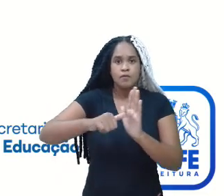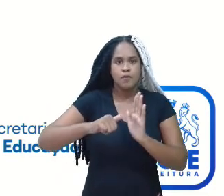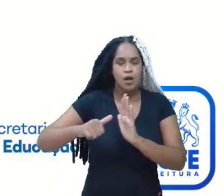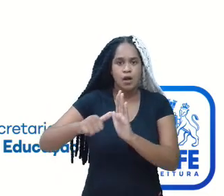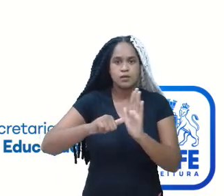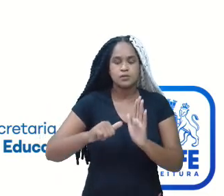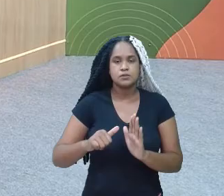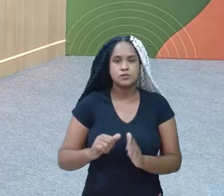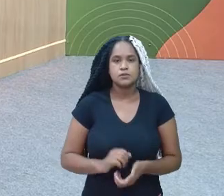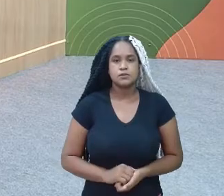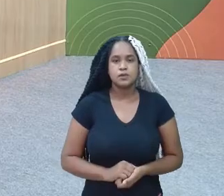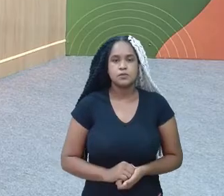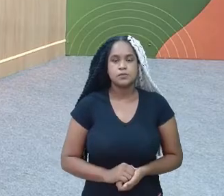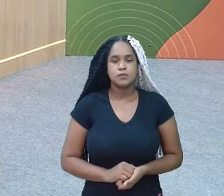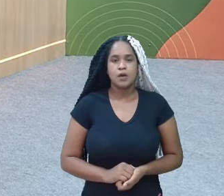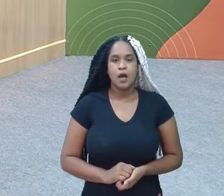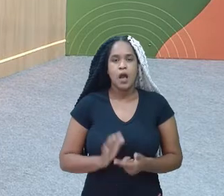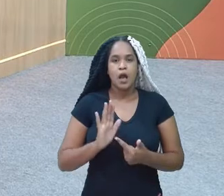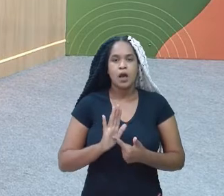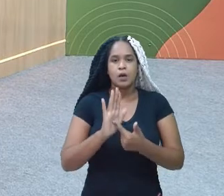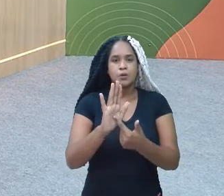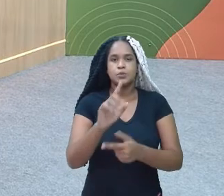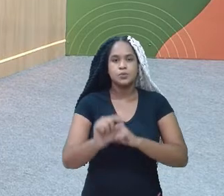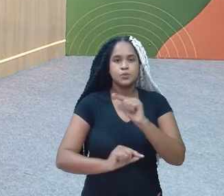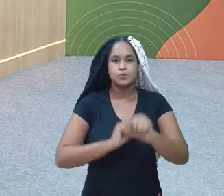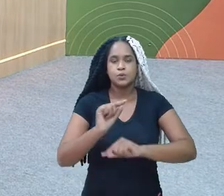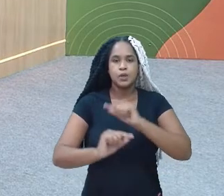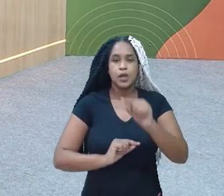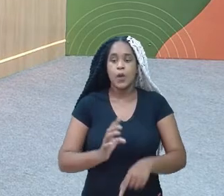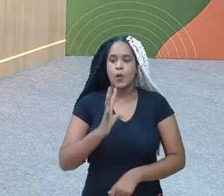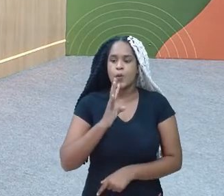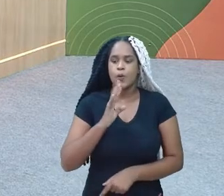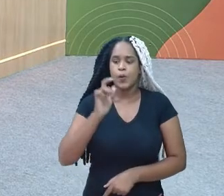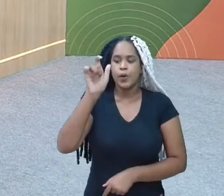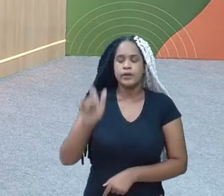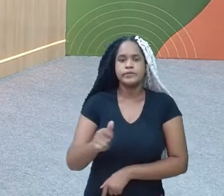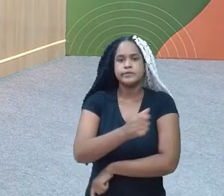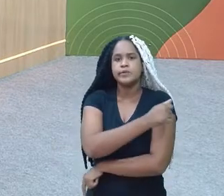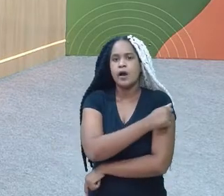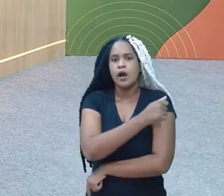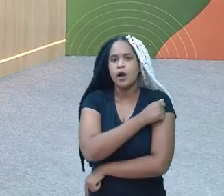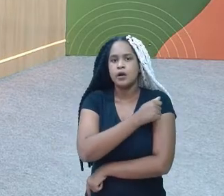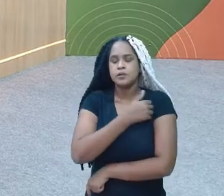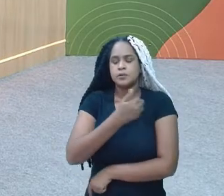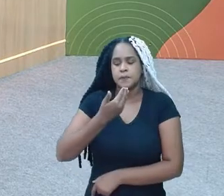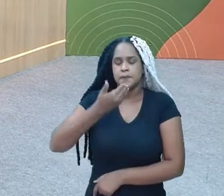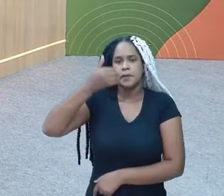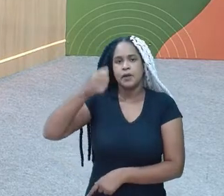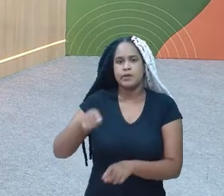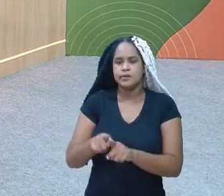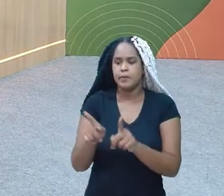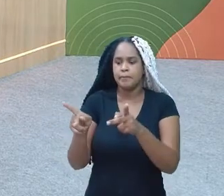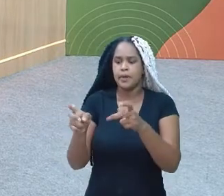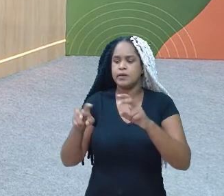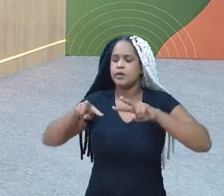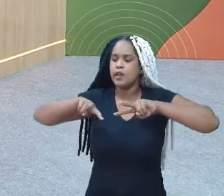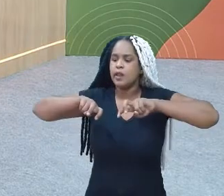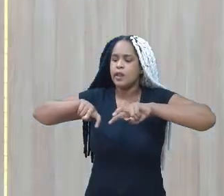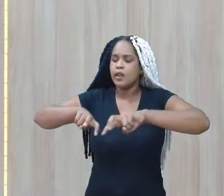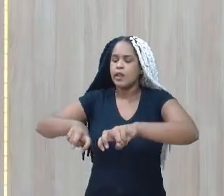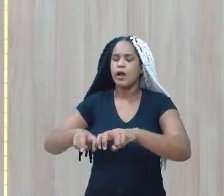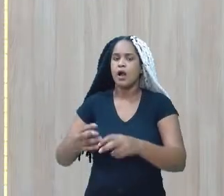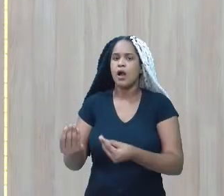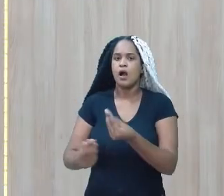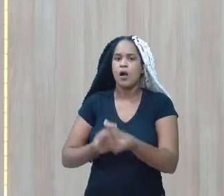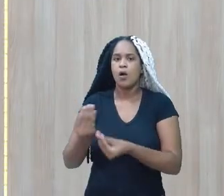dar respaldo para conhecer melhor esse estudante, perceber melhor, tá? Que